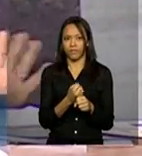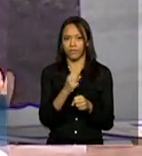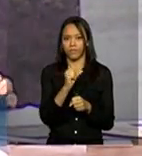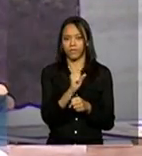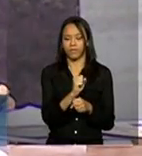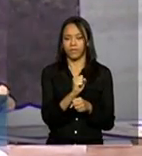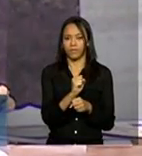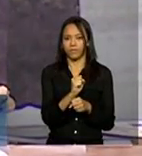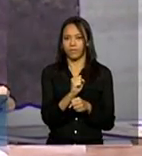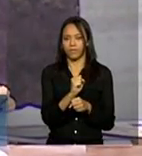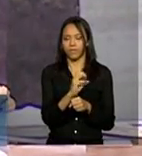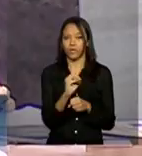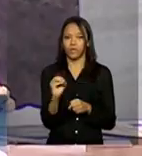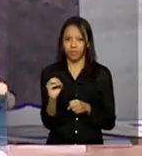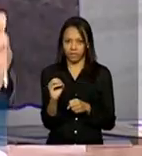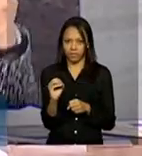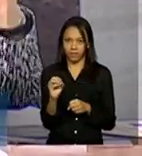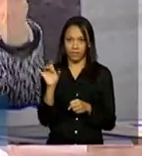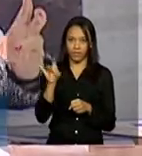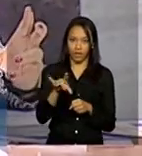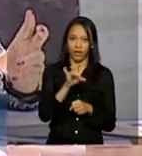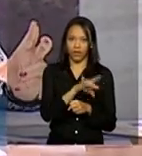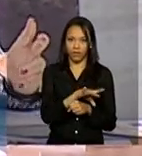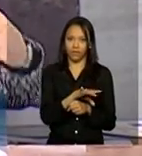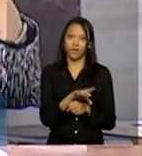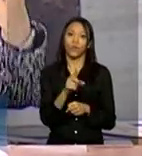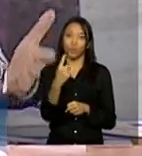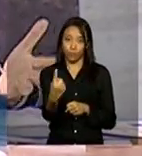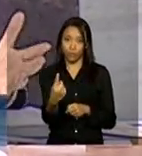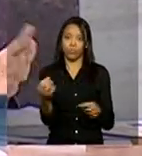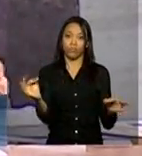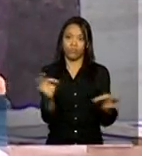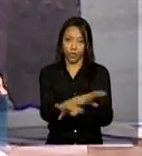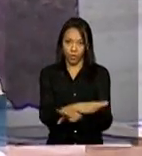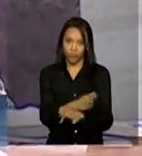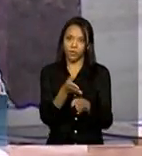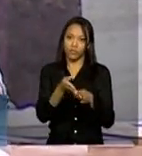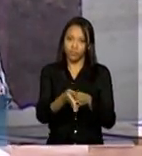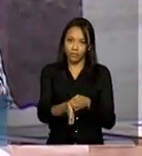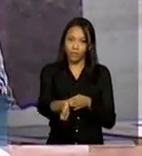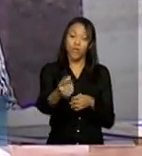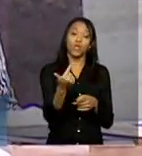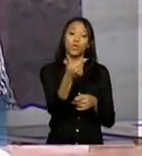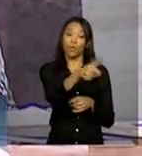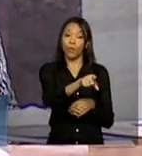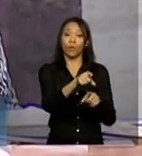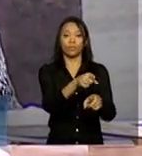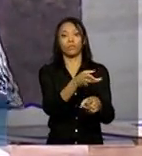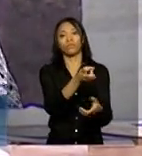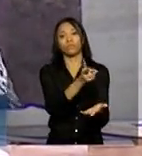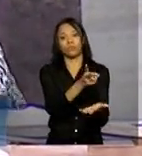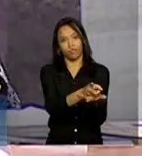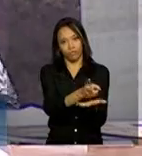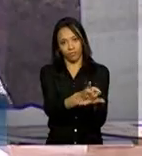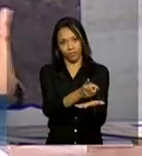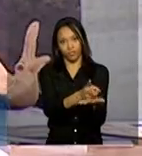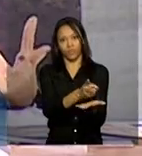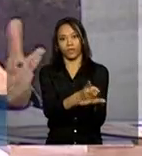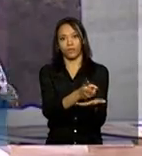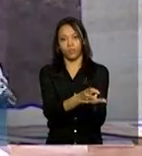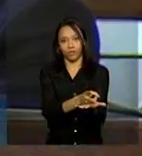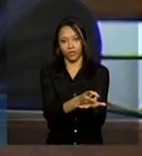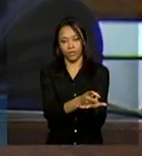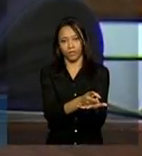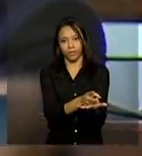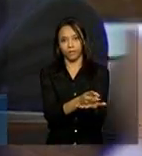800 cada um. Um se concluiu, portanto, os desembolsos pararam e o outro continua. Então, a gente teve